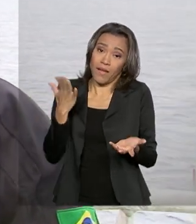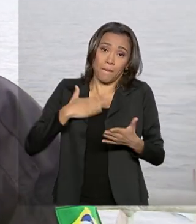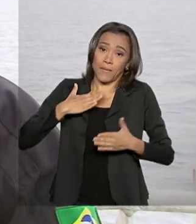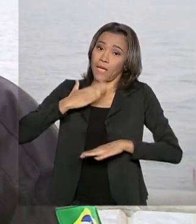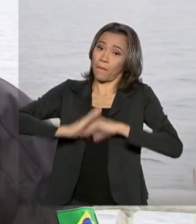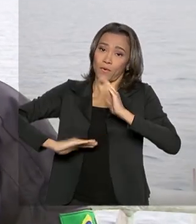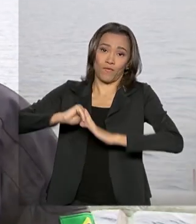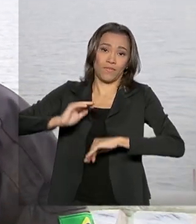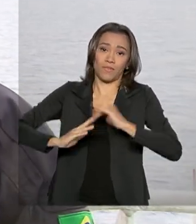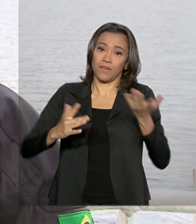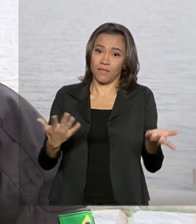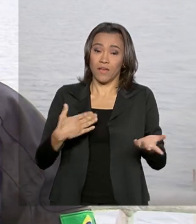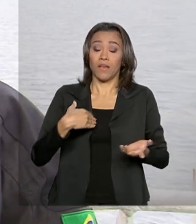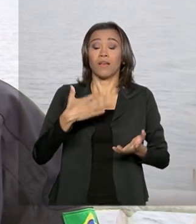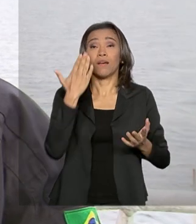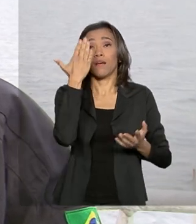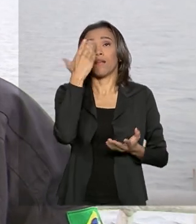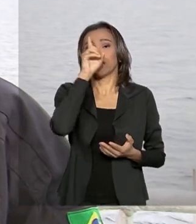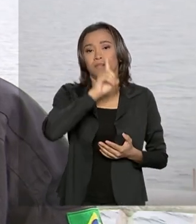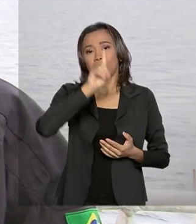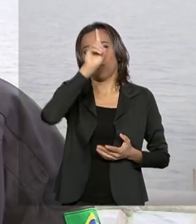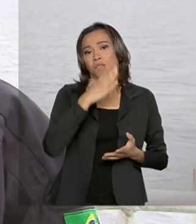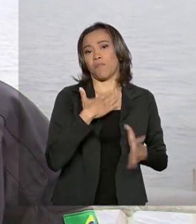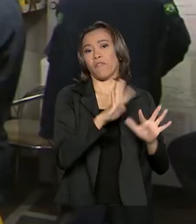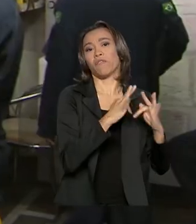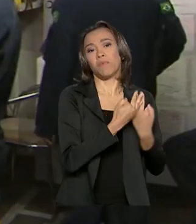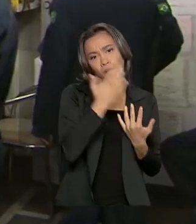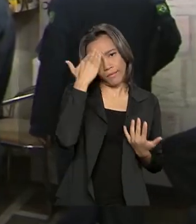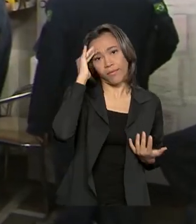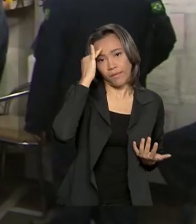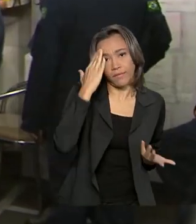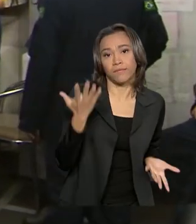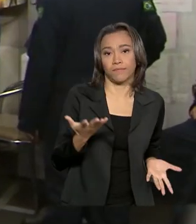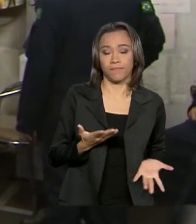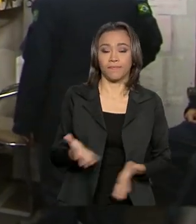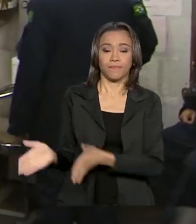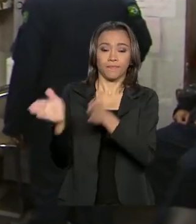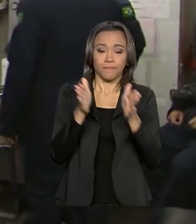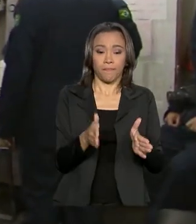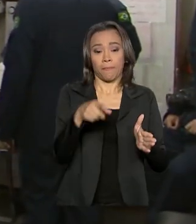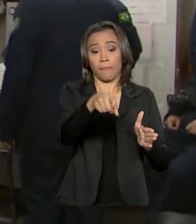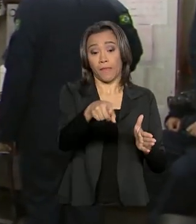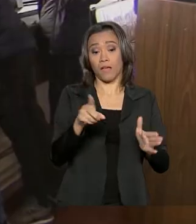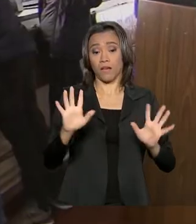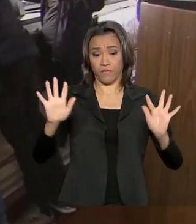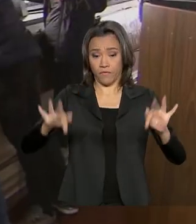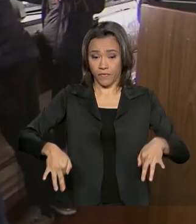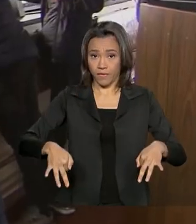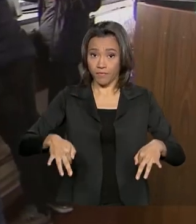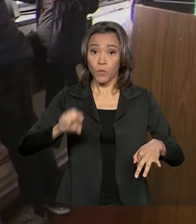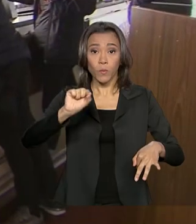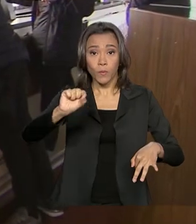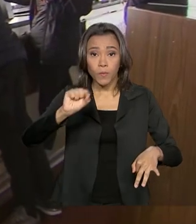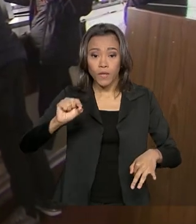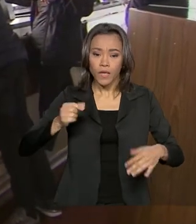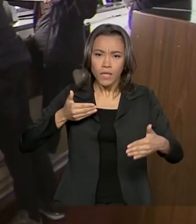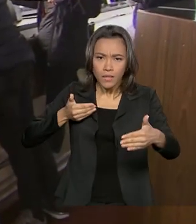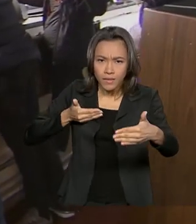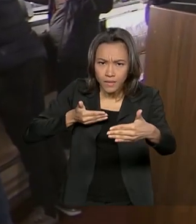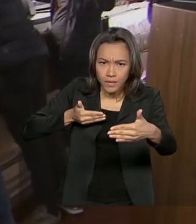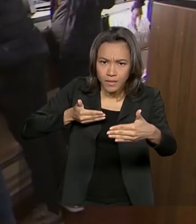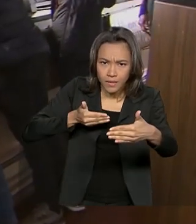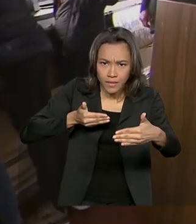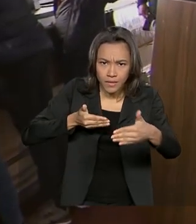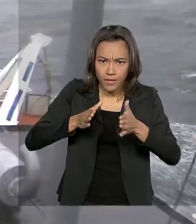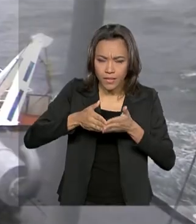e, graças a Deus, a minha família, ela entende muito bem isso. A tranquilidade a bordo terminou quando nos aproximamos do Estreito de